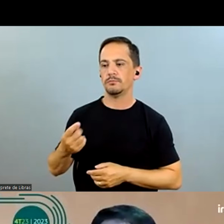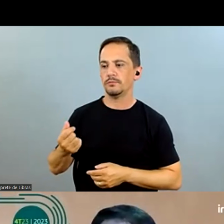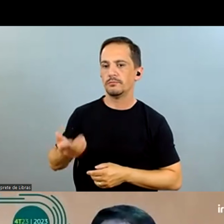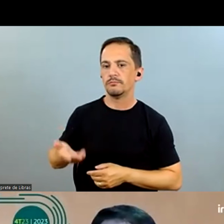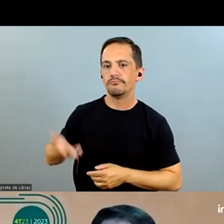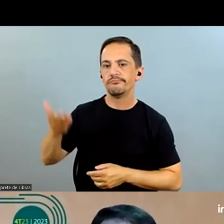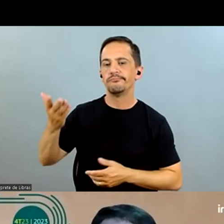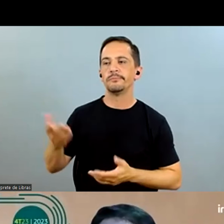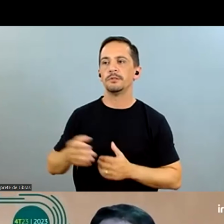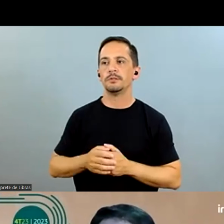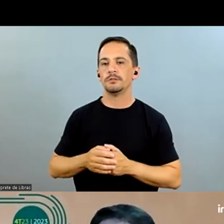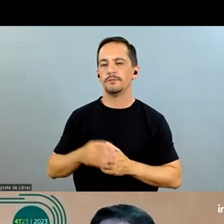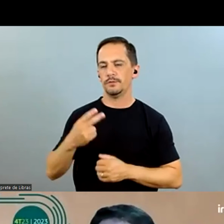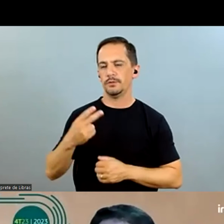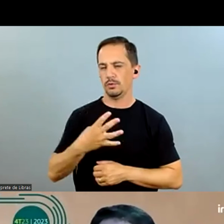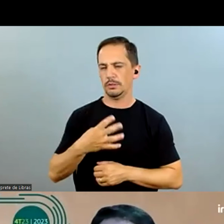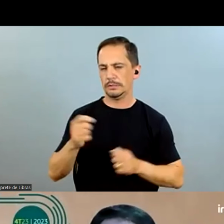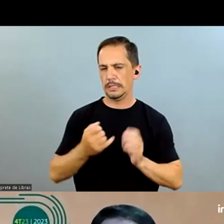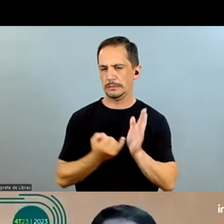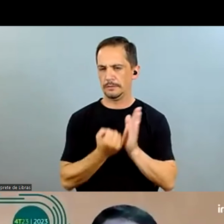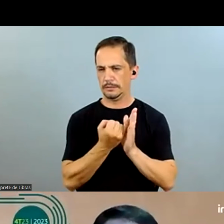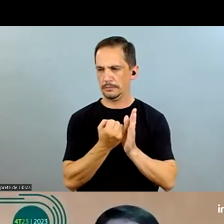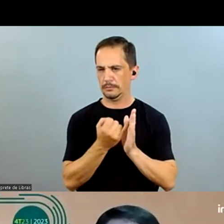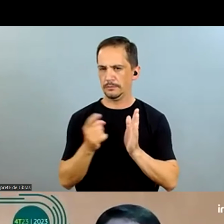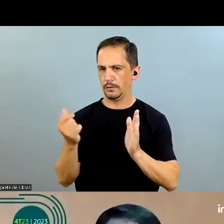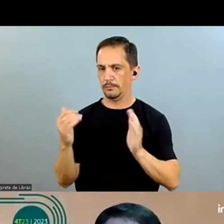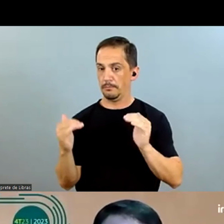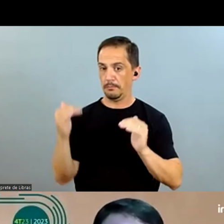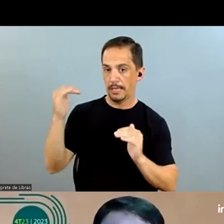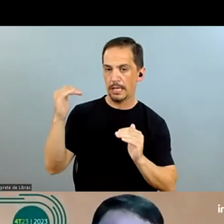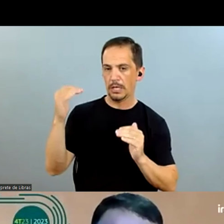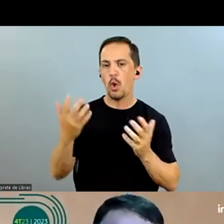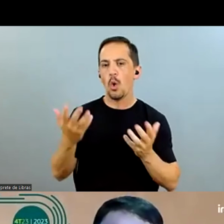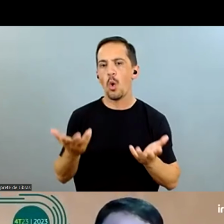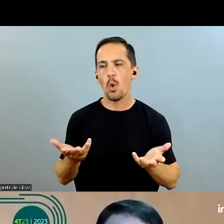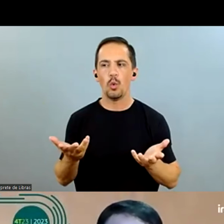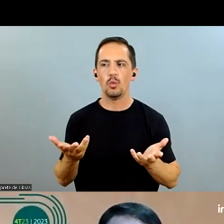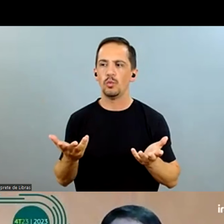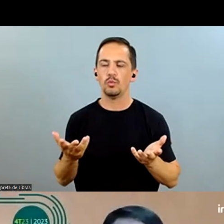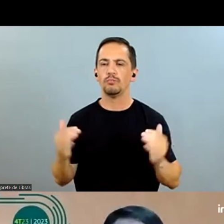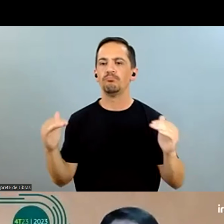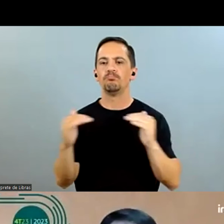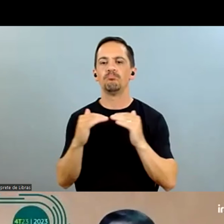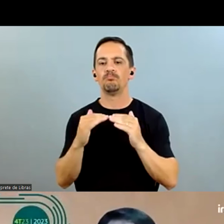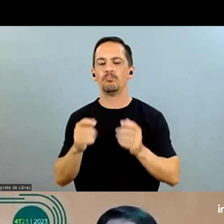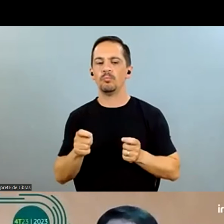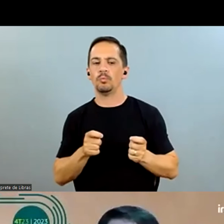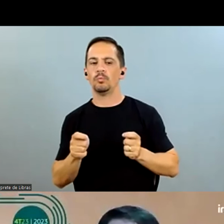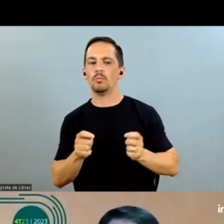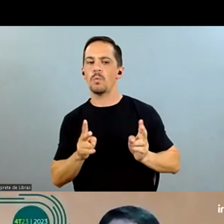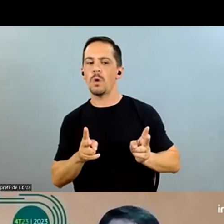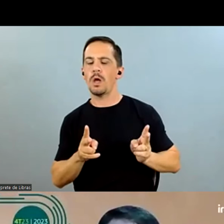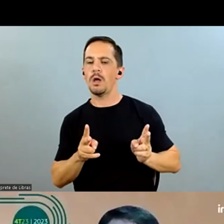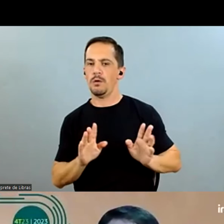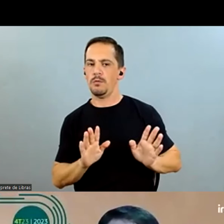ser até um pouco acima da inflação ou se ou se vocês seguem num patamar um pouco mais pouco mais cauteloso ainda Eh estamos